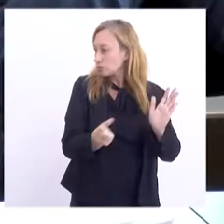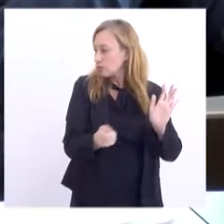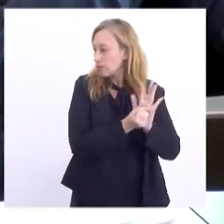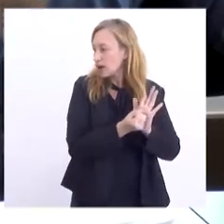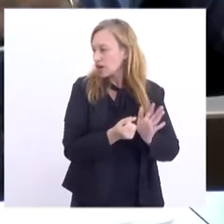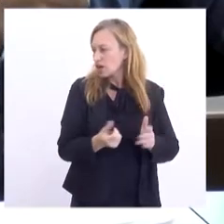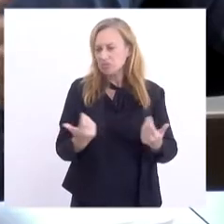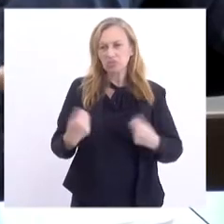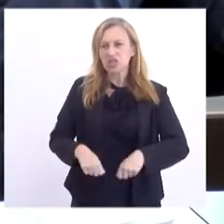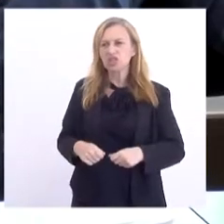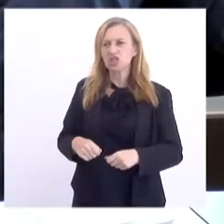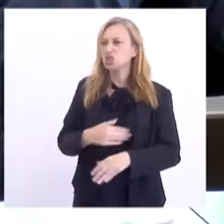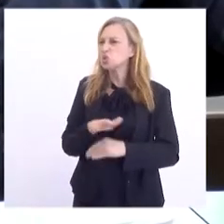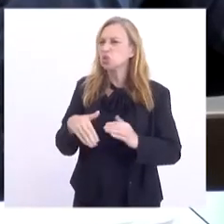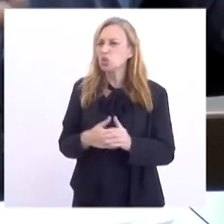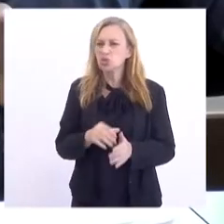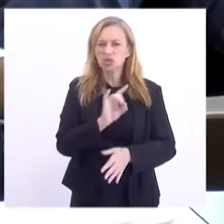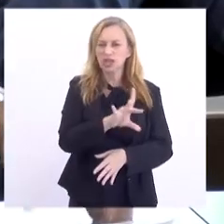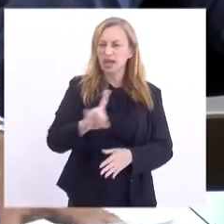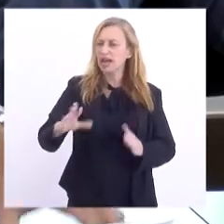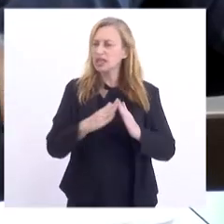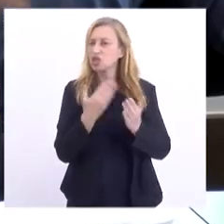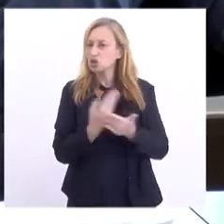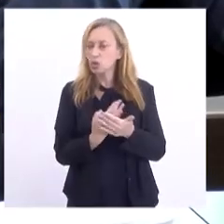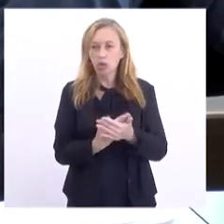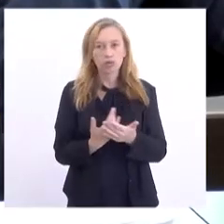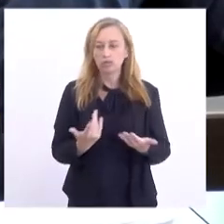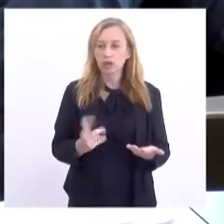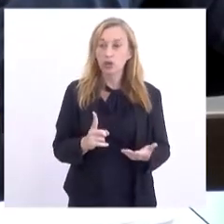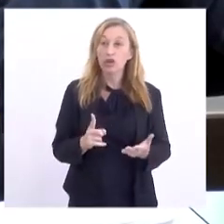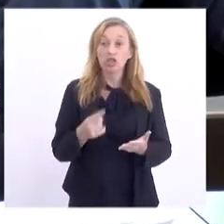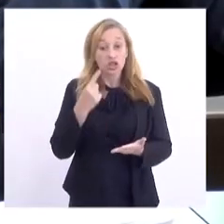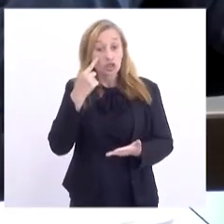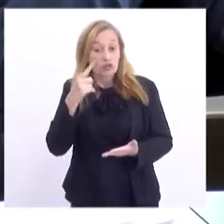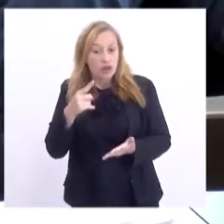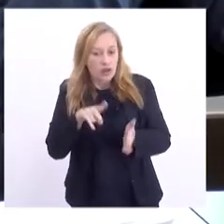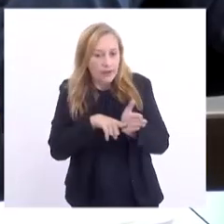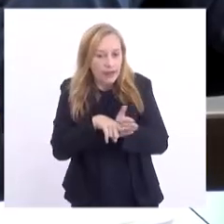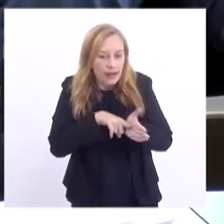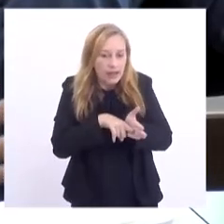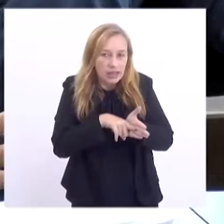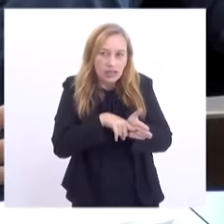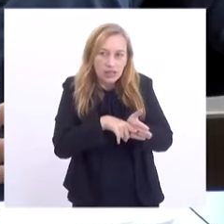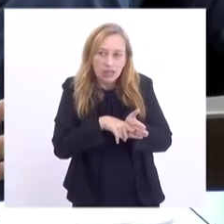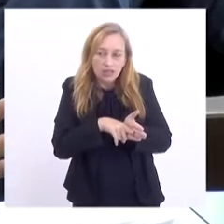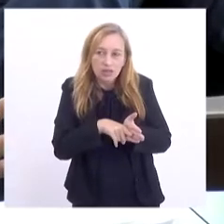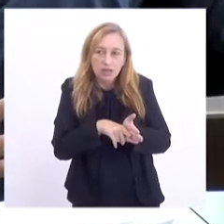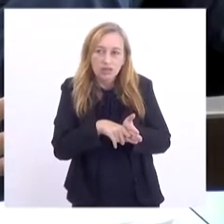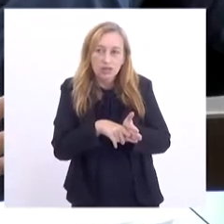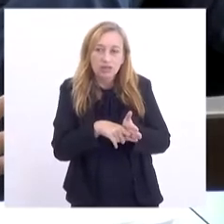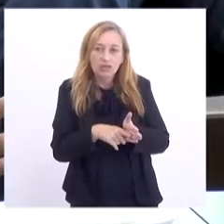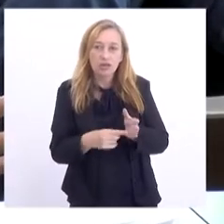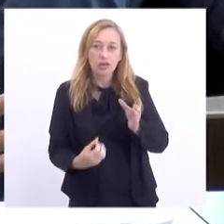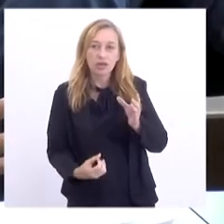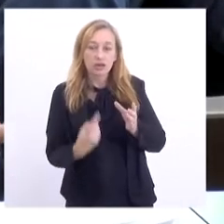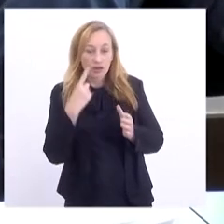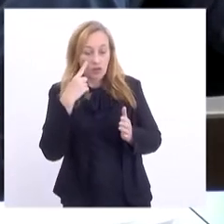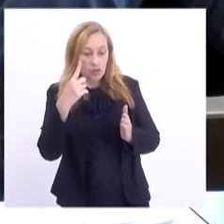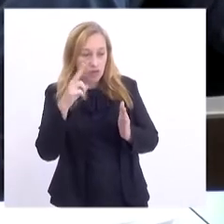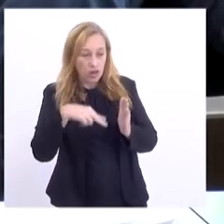todos os processos de cada uma escola Atrativa passa a gente pensa um projeto Analisa da a formatação jurídica